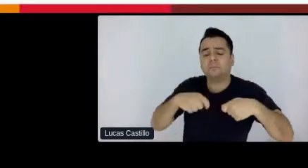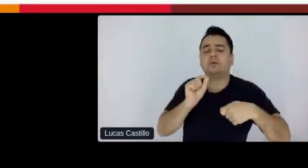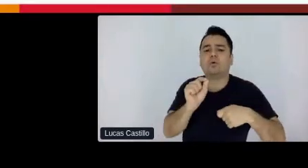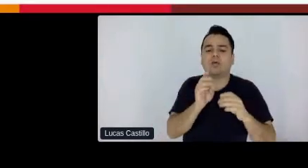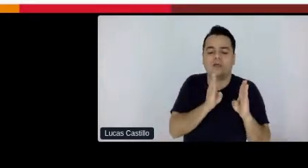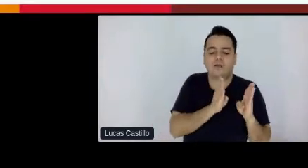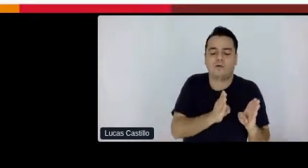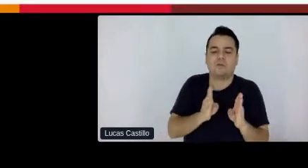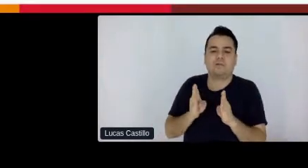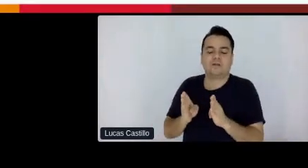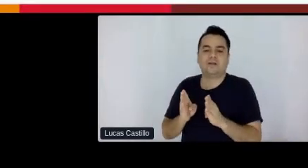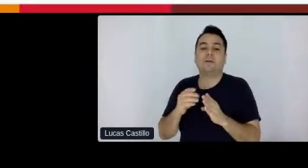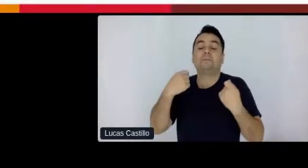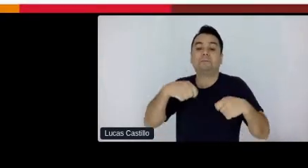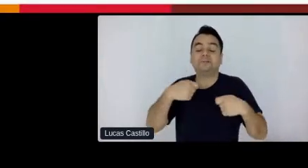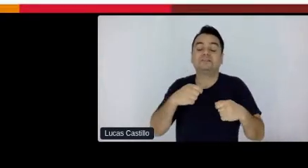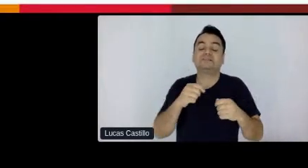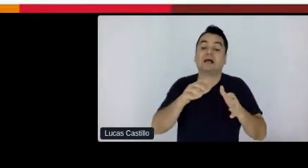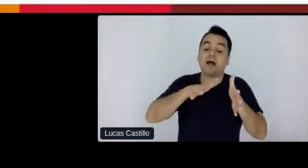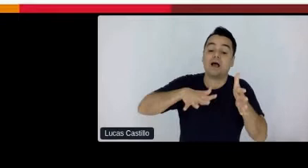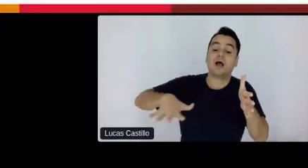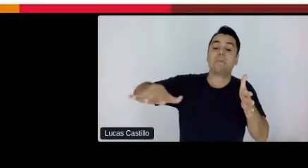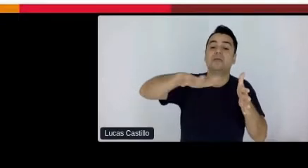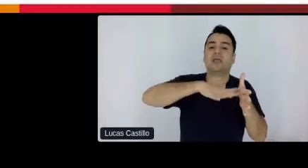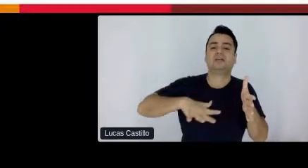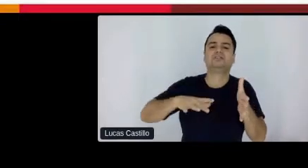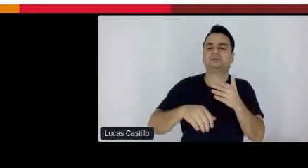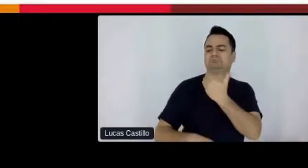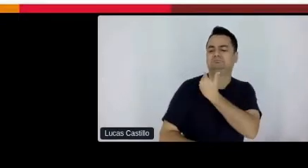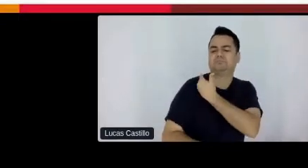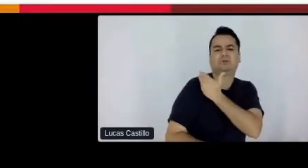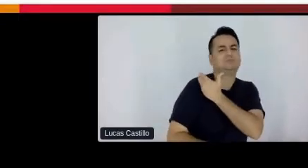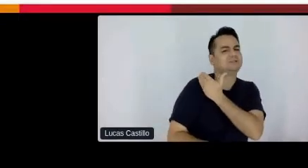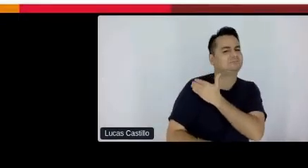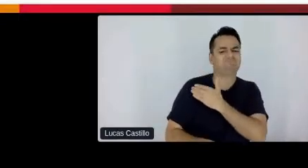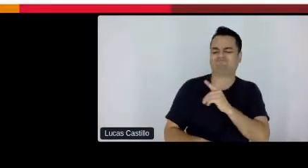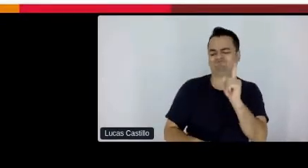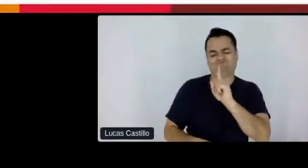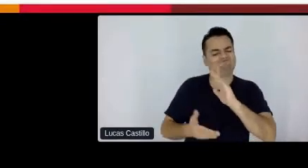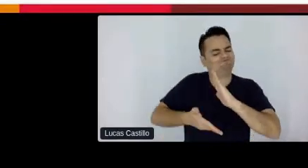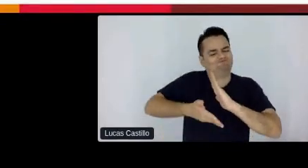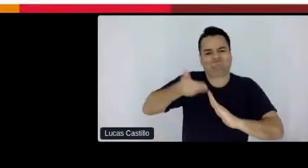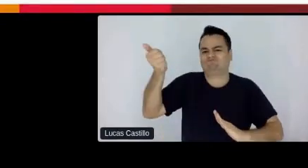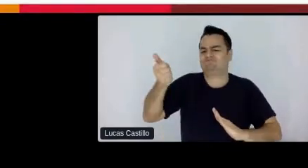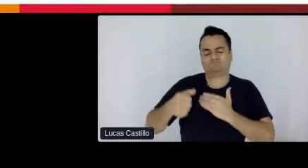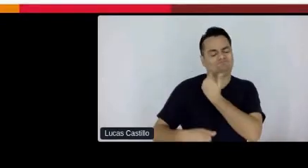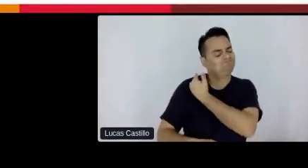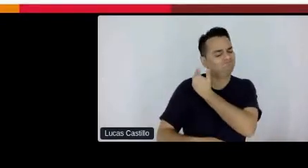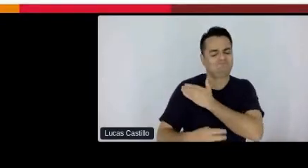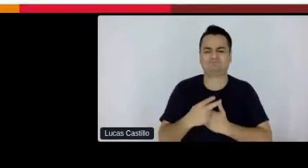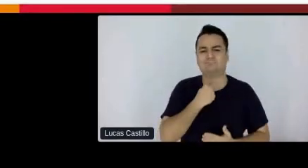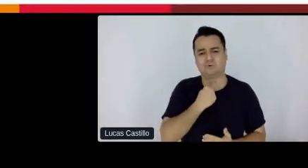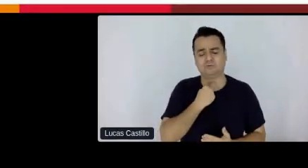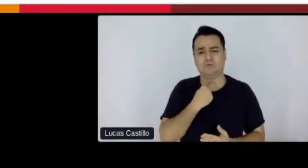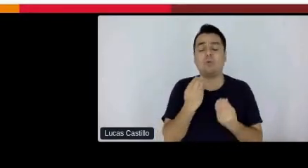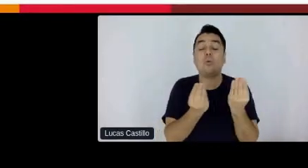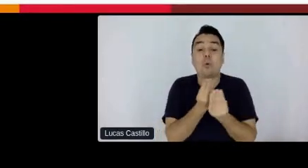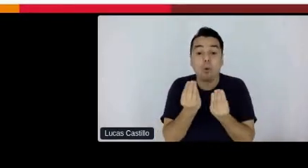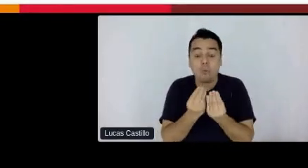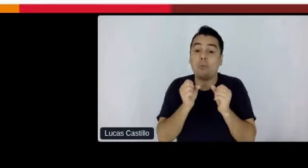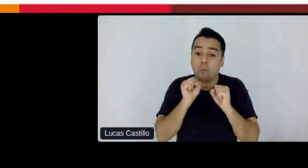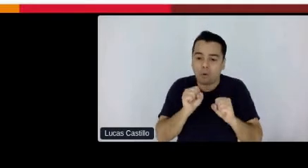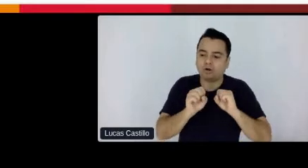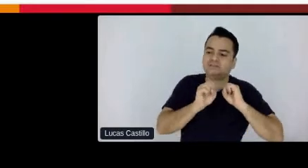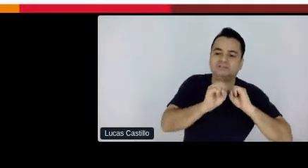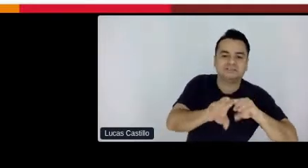organizacional receptivo e livre de preconceito. Isso pode ser feito através de quê? De oficina de conscientização, né?